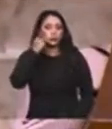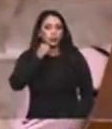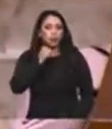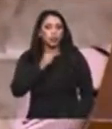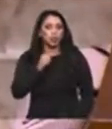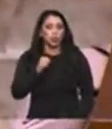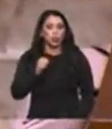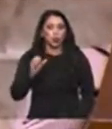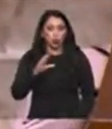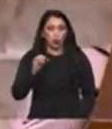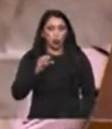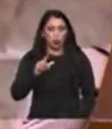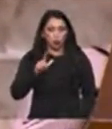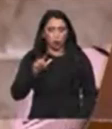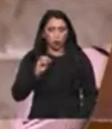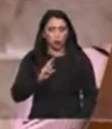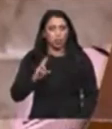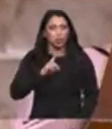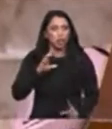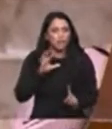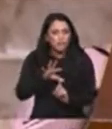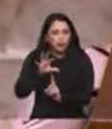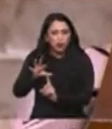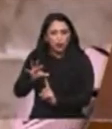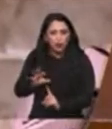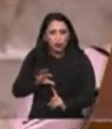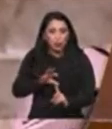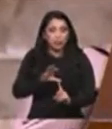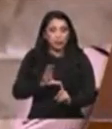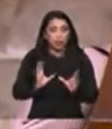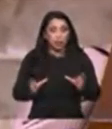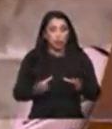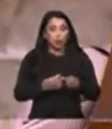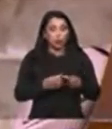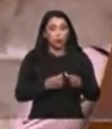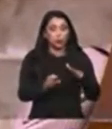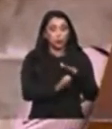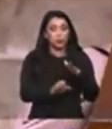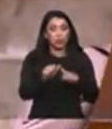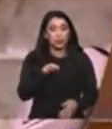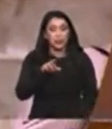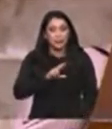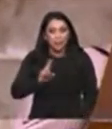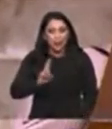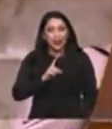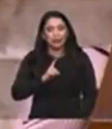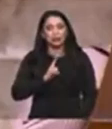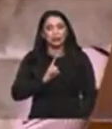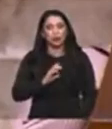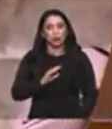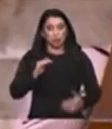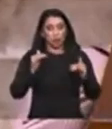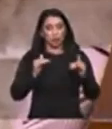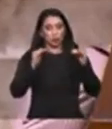Collor possuía influência para essas indicações estratégicas sobre a cúpula da BR Distribuidora. A autoridade de Collor sobre